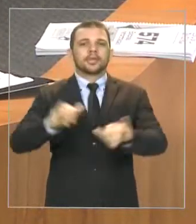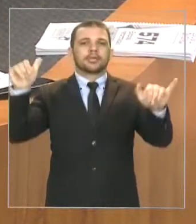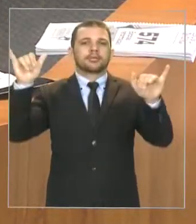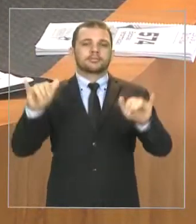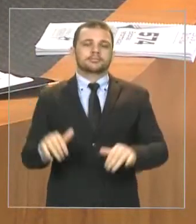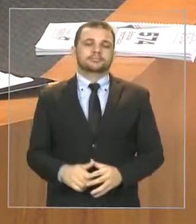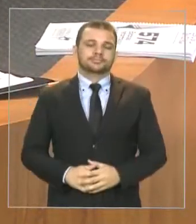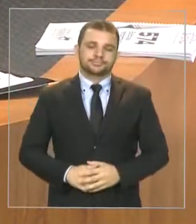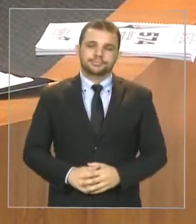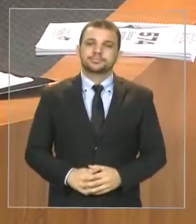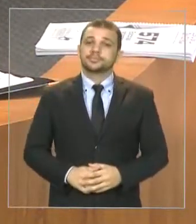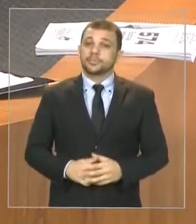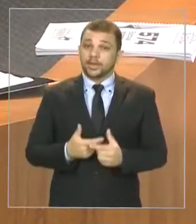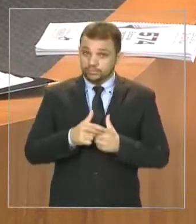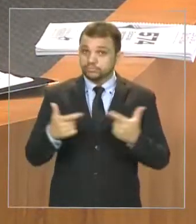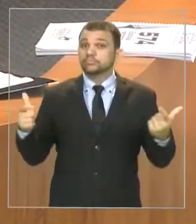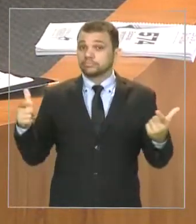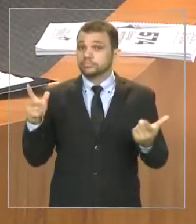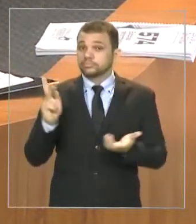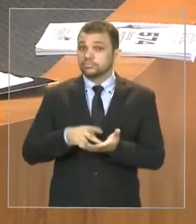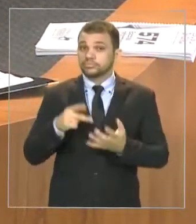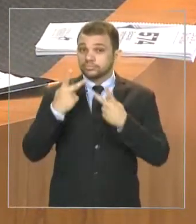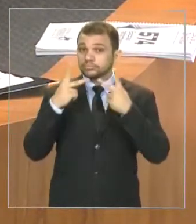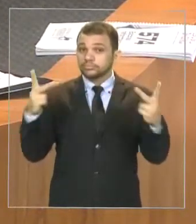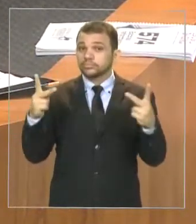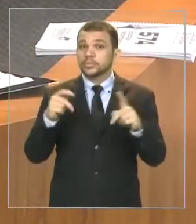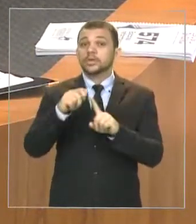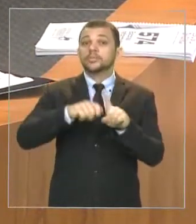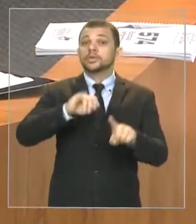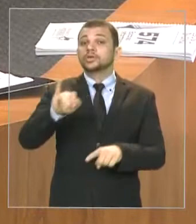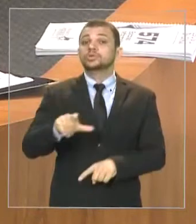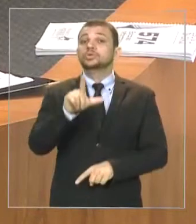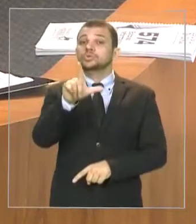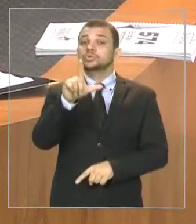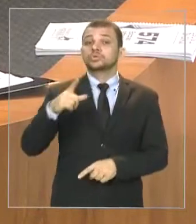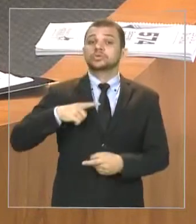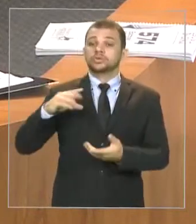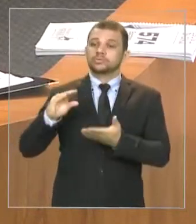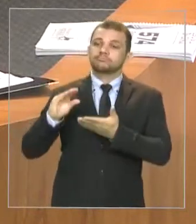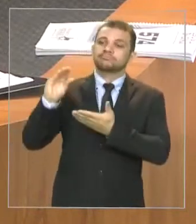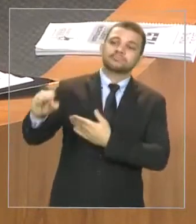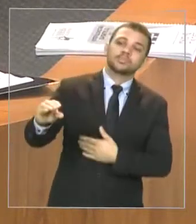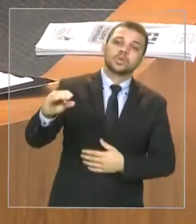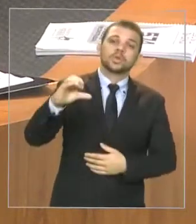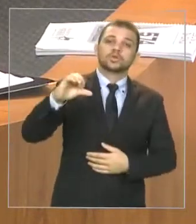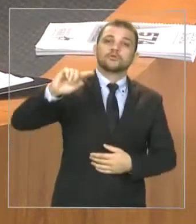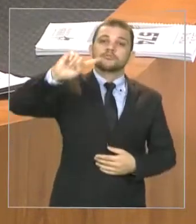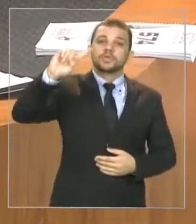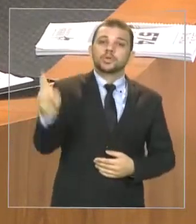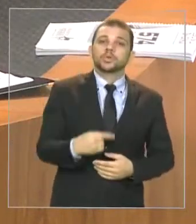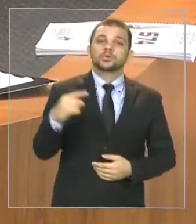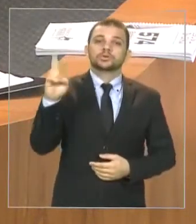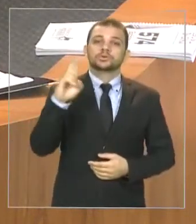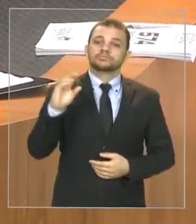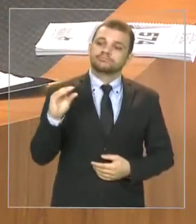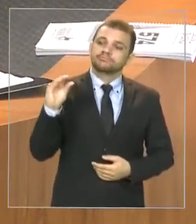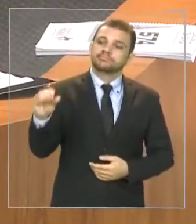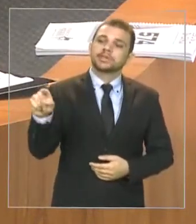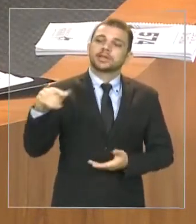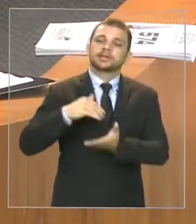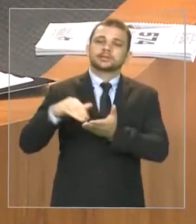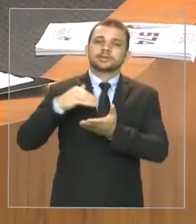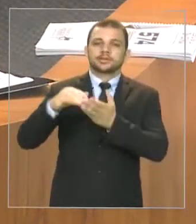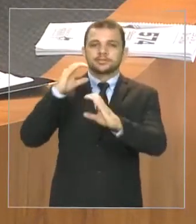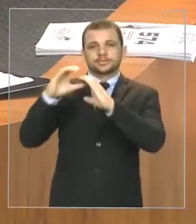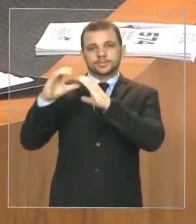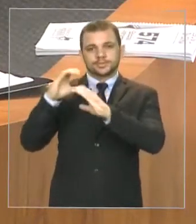o governador Flávio Dino suplementou em mais 9 milhões de reais a Secretaria de Comunicação do Estado. Mas vou